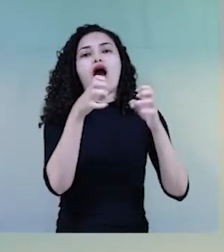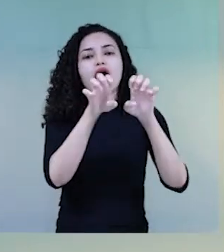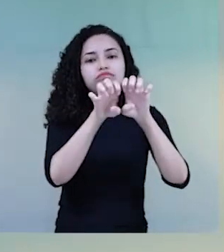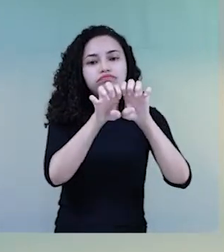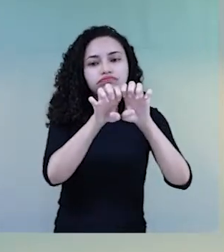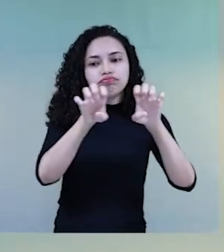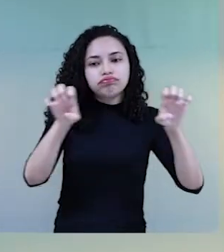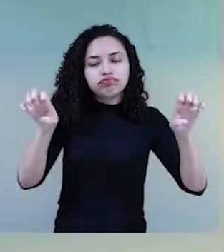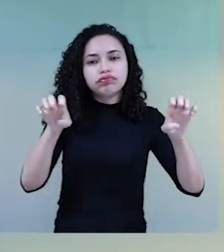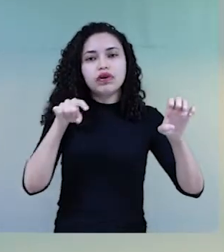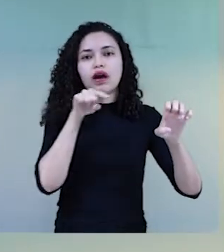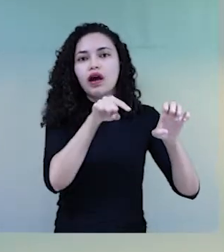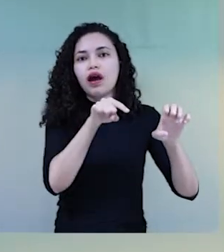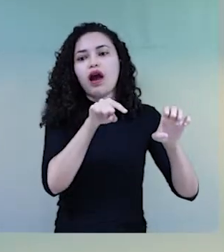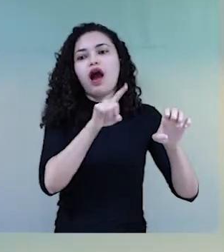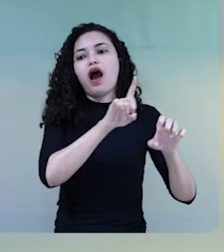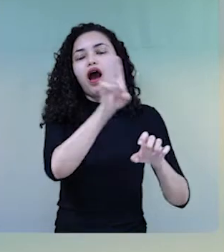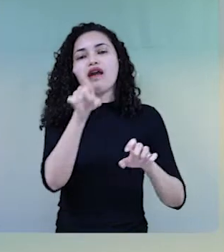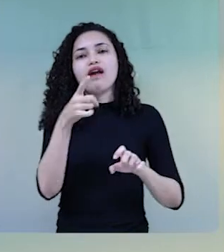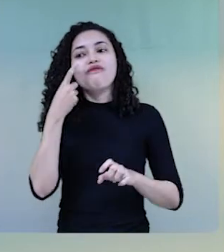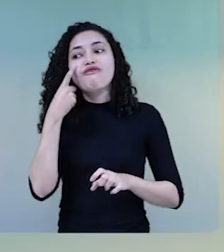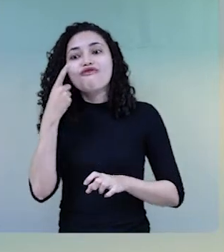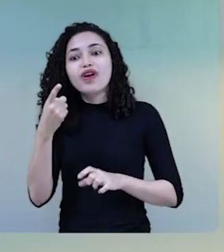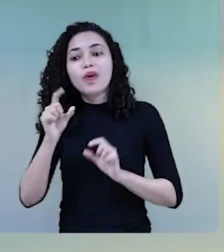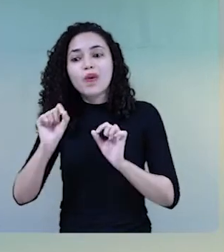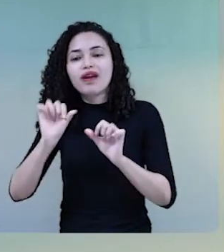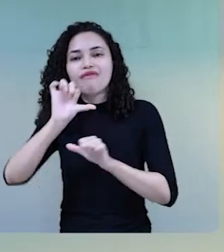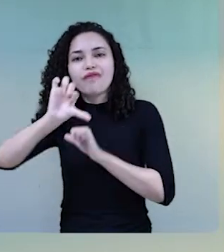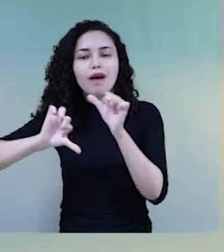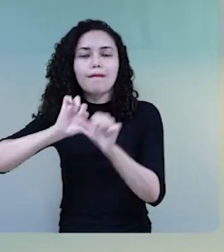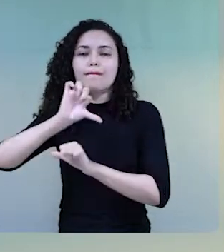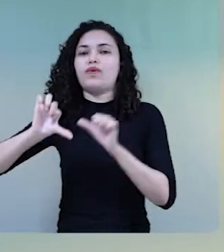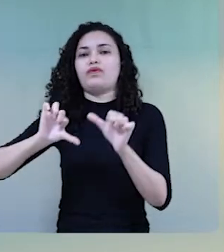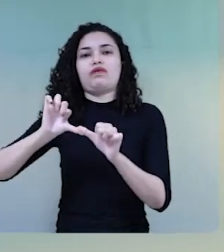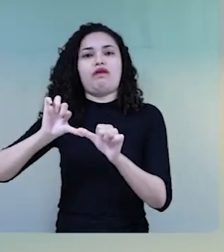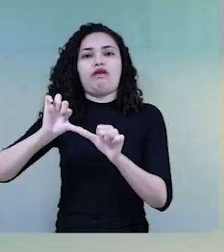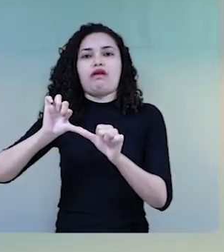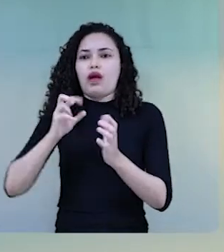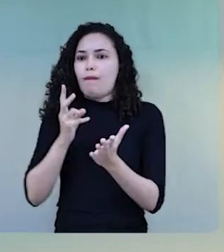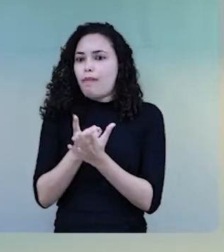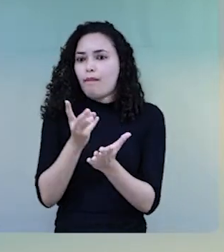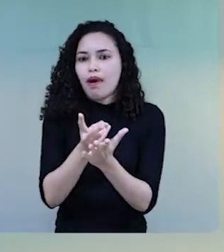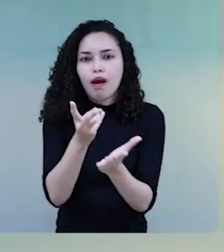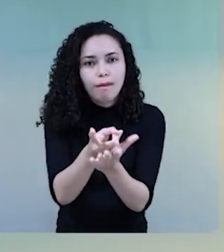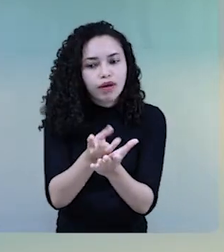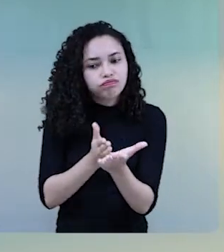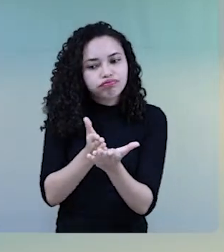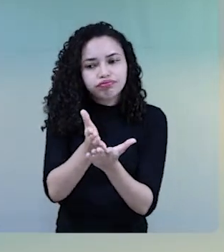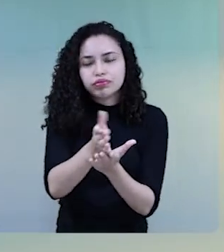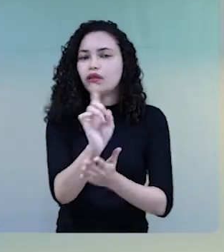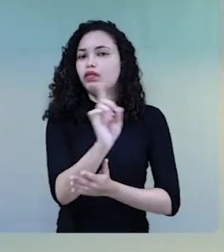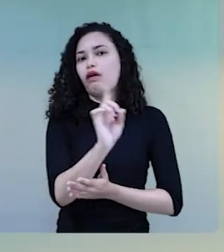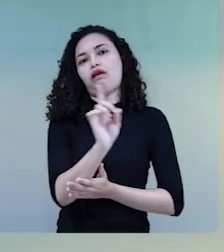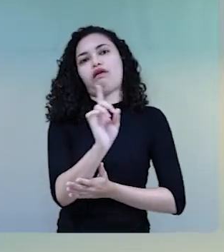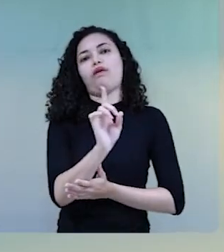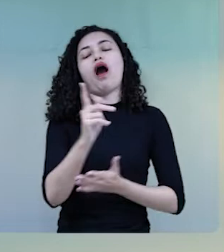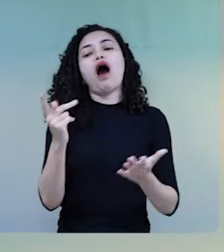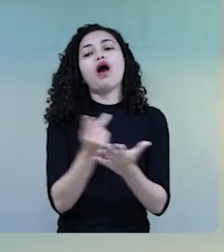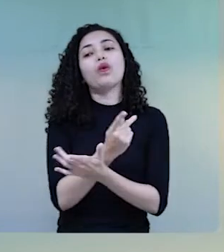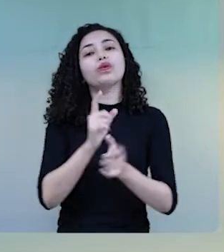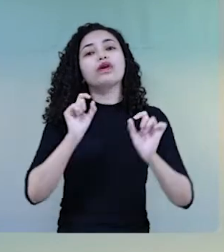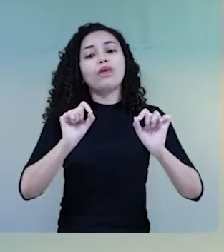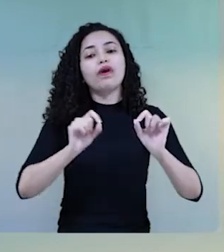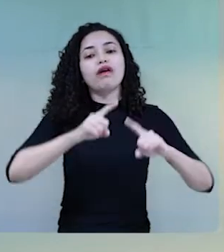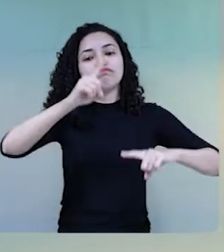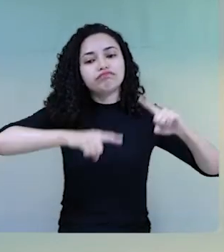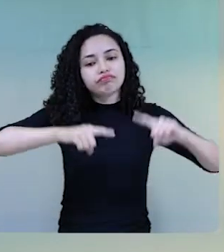vai ver que a resistência vai mudar. Tá? Então, a resistência aqui ela não é constante, ela é variável, tem valor variável. E, nesse caso, ela é